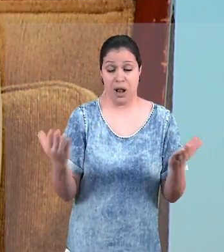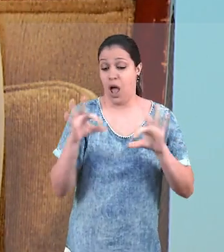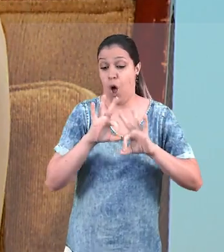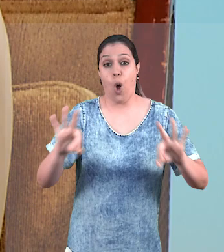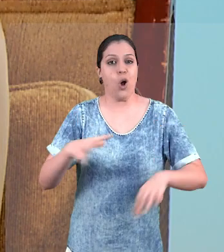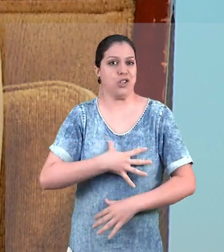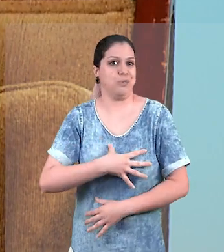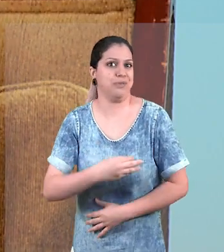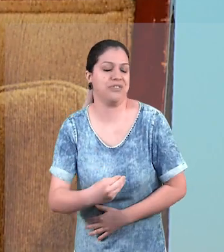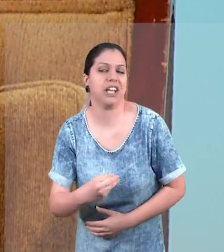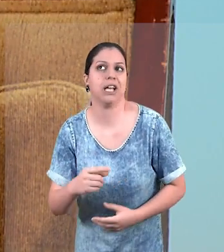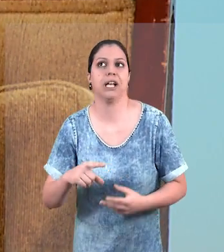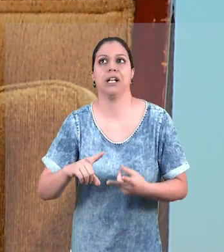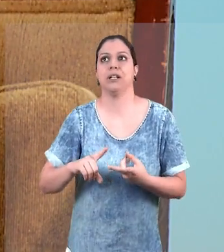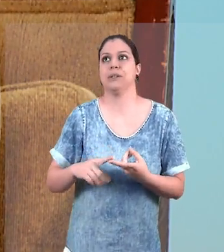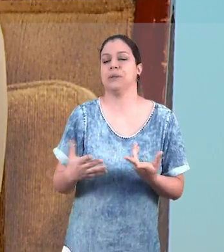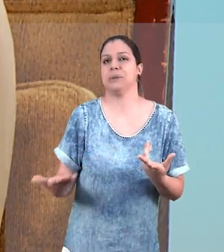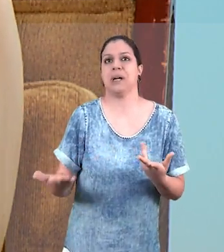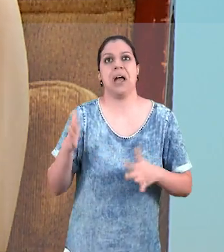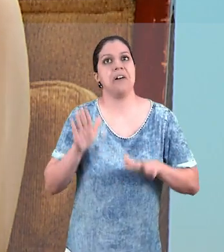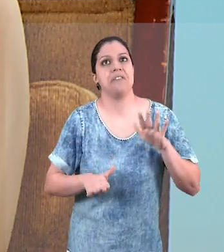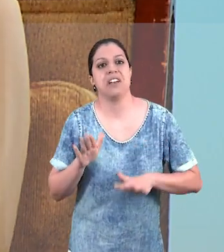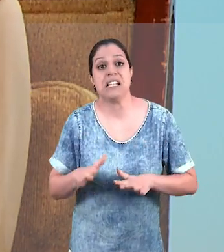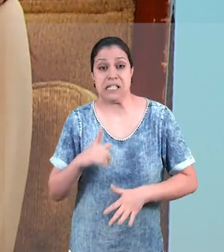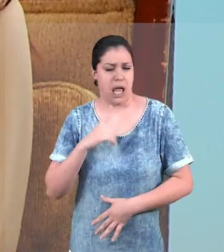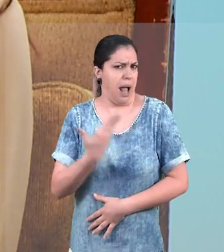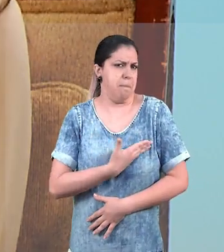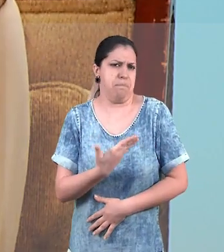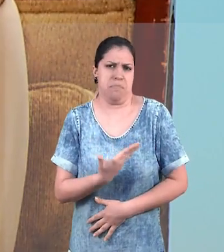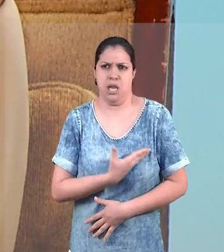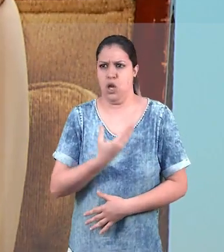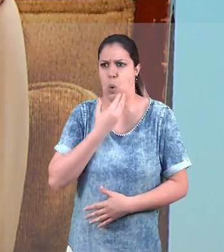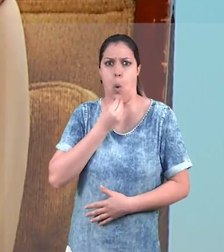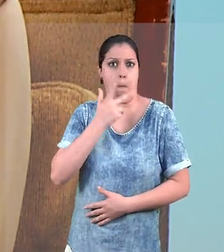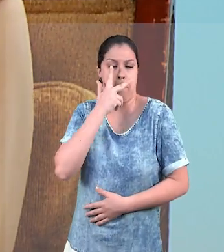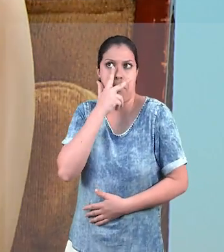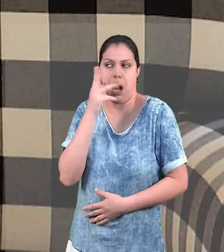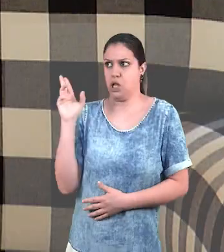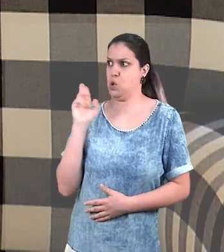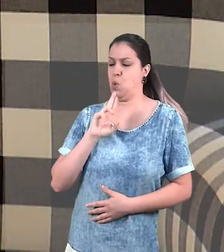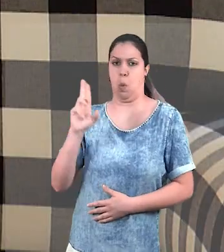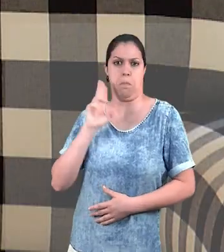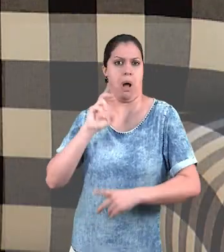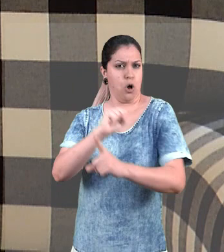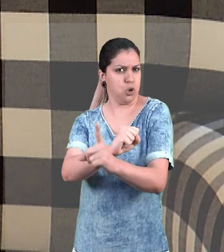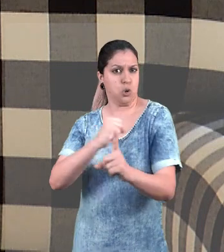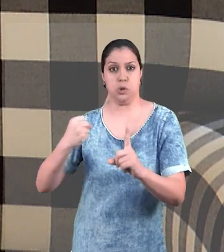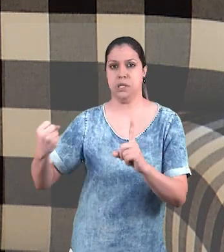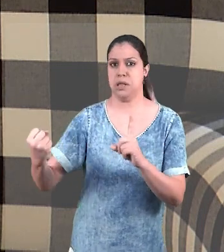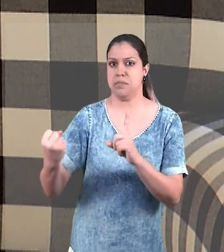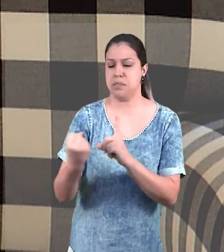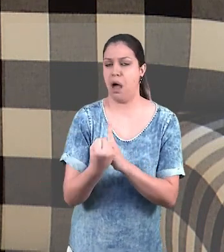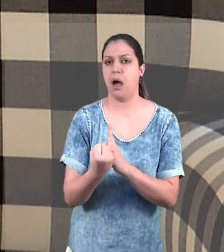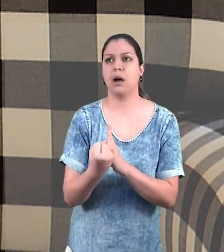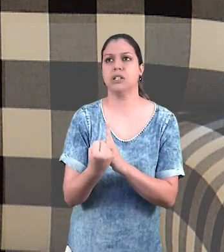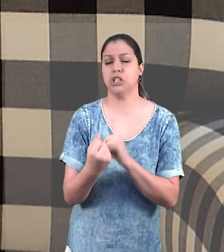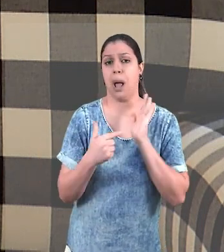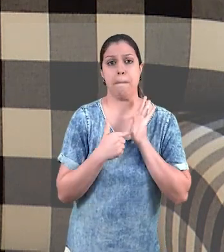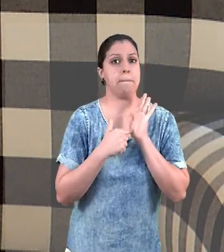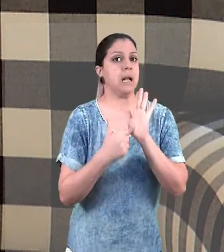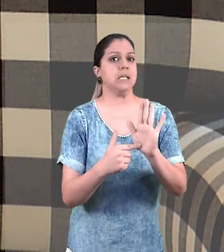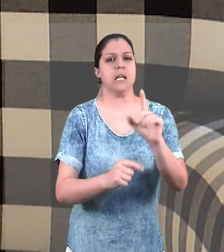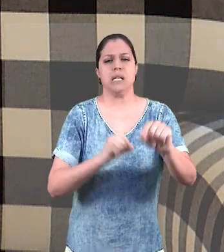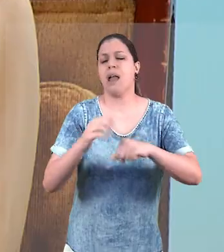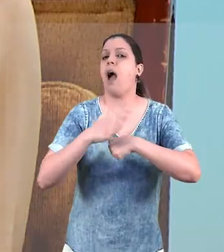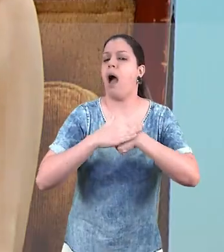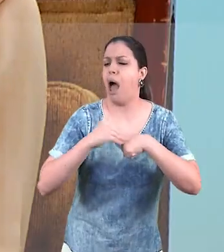excelentes, muitas vezes são excelentes filhos, muitas vezes têm muitos amigos. Na sociedade eles são pessoas que se